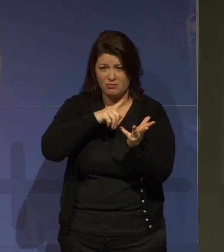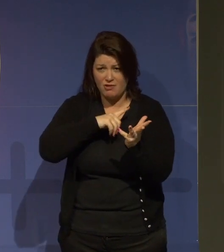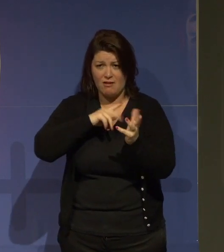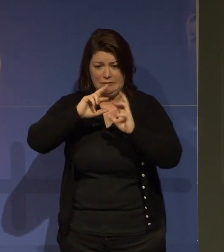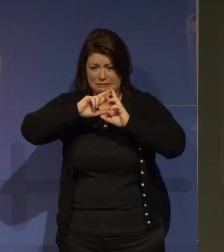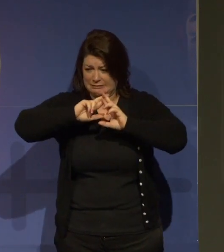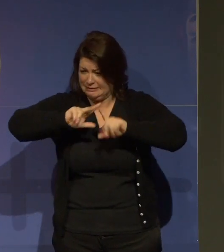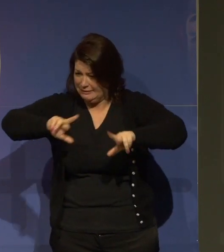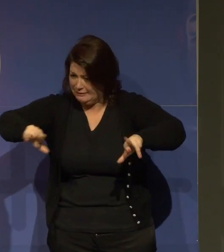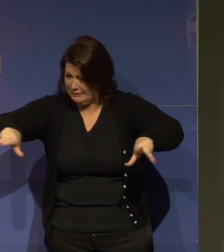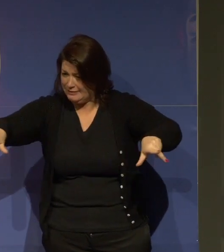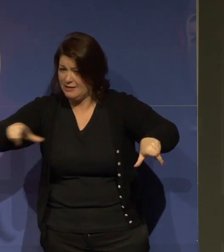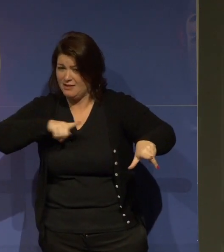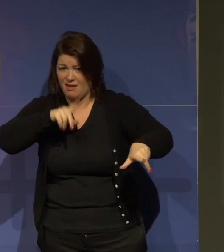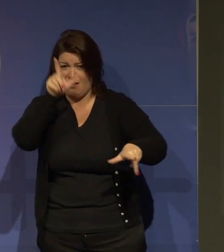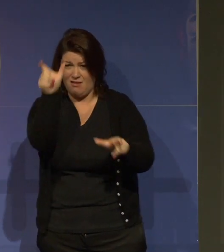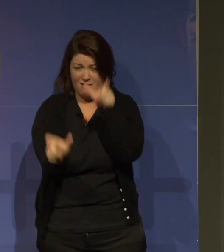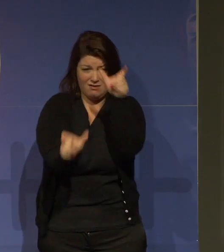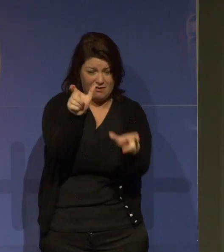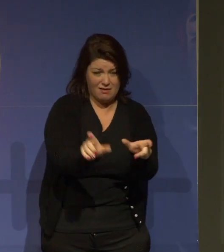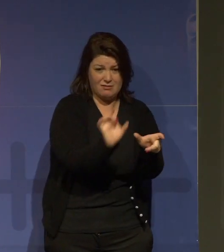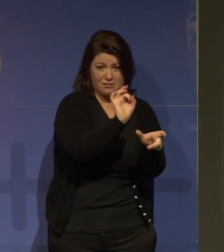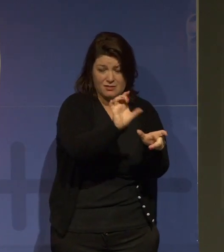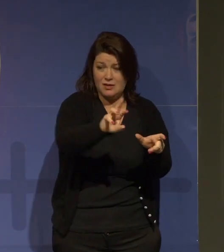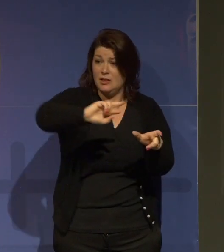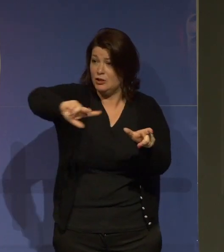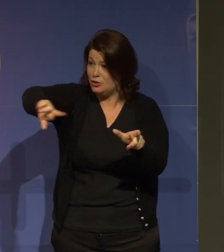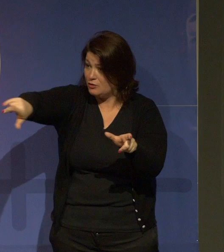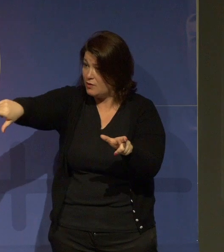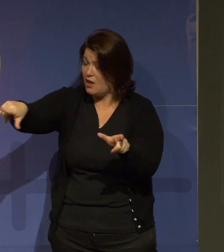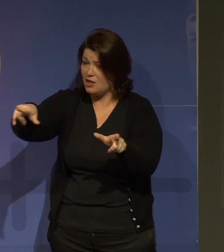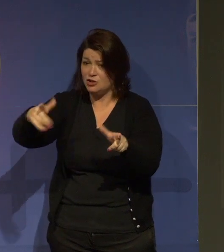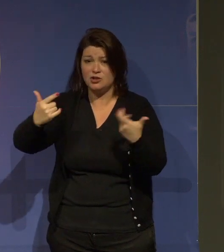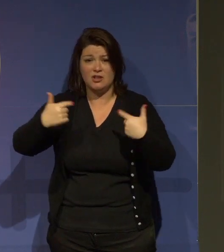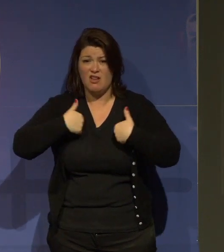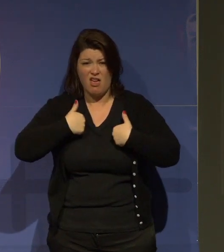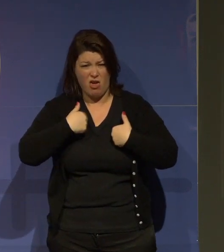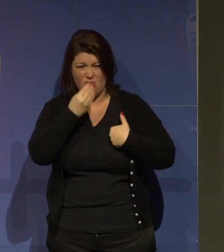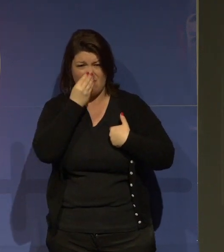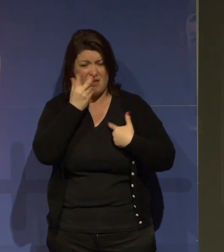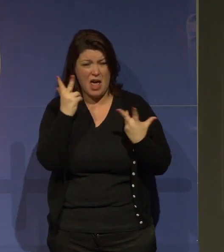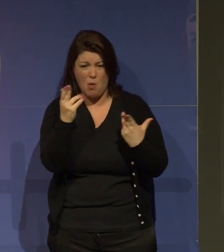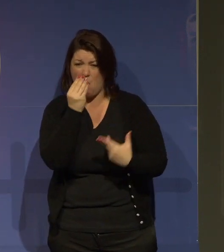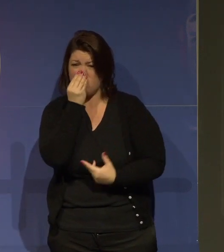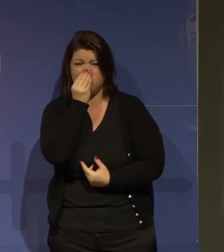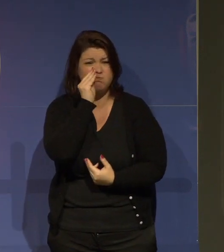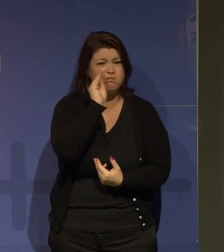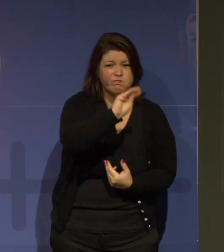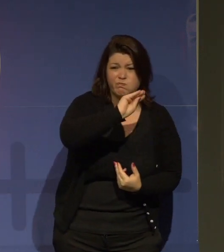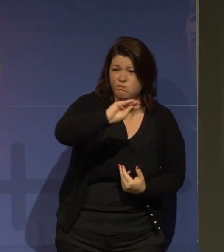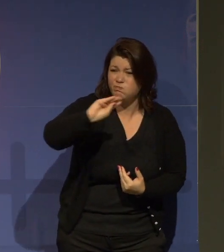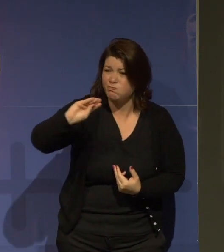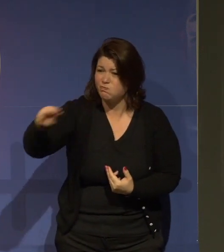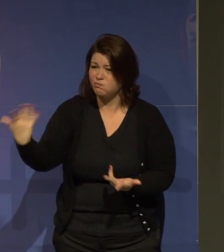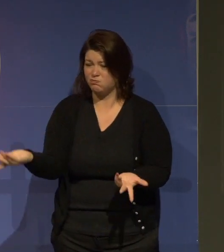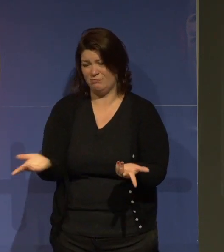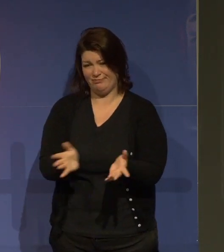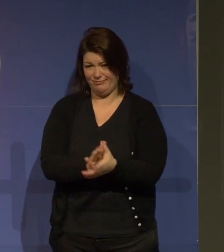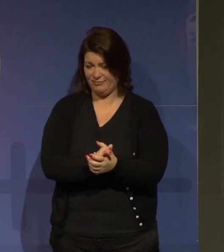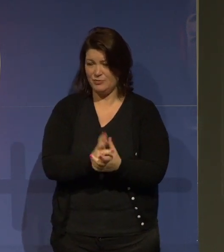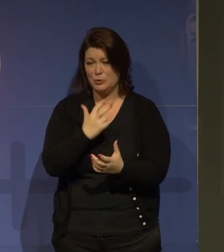respeitando a questão da individualidade de cada um, ignorar essa questão, né, do poder de